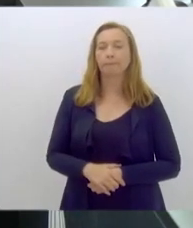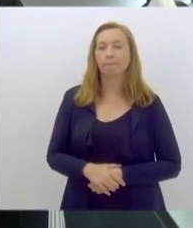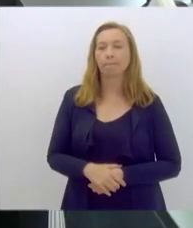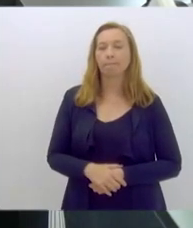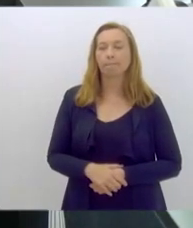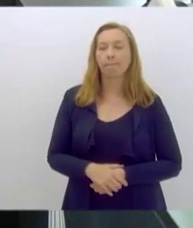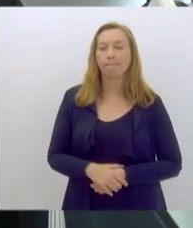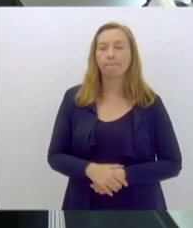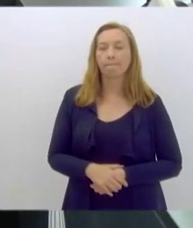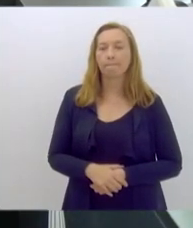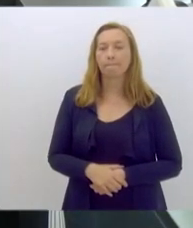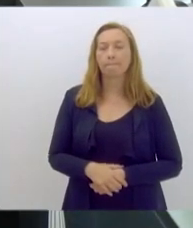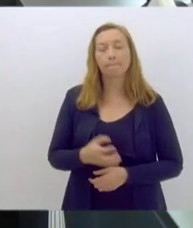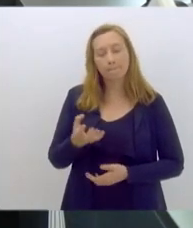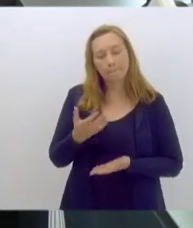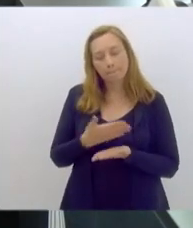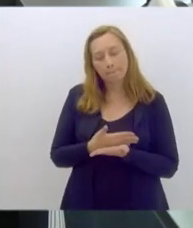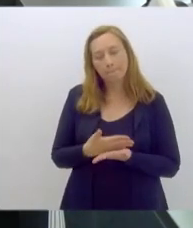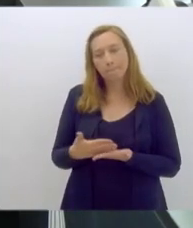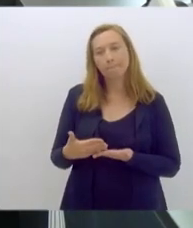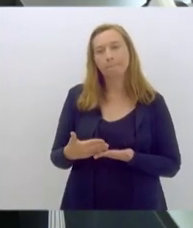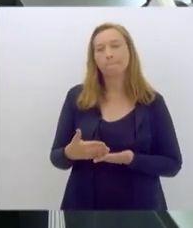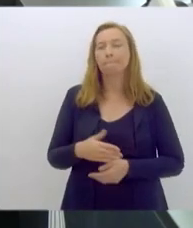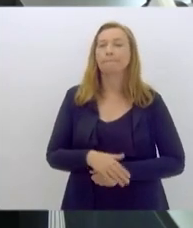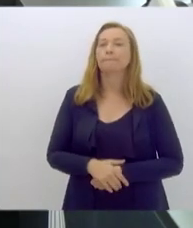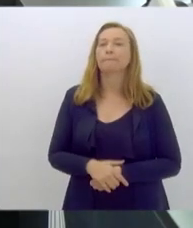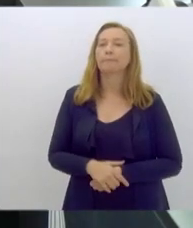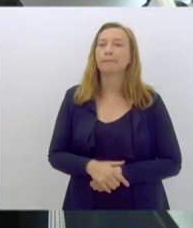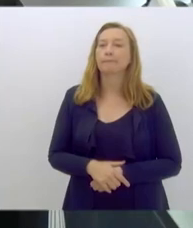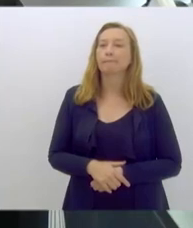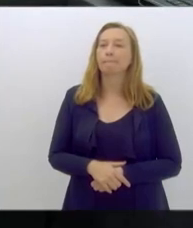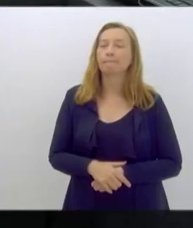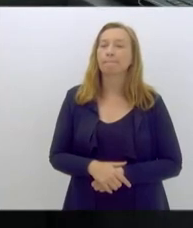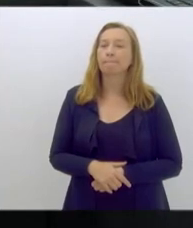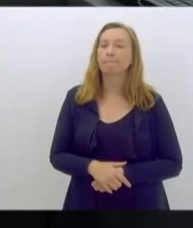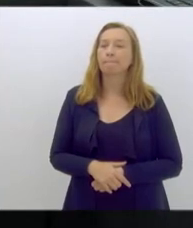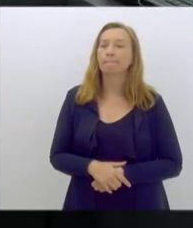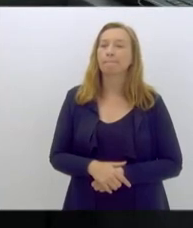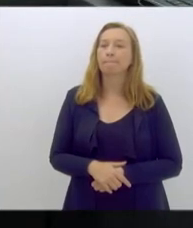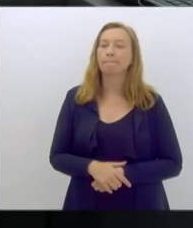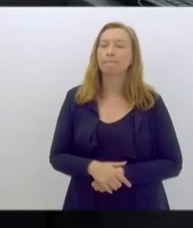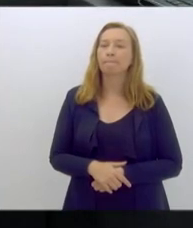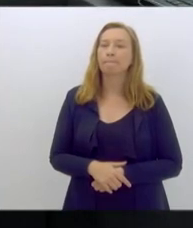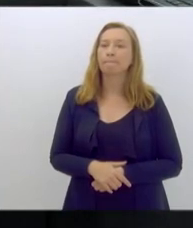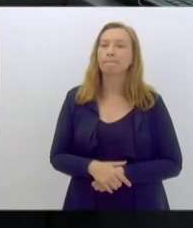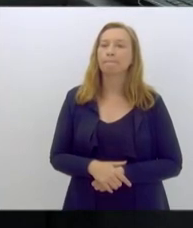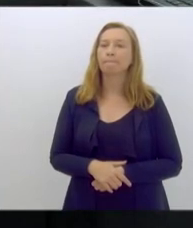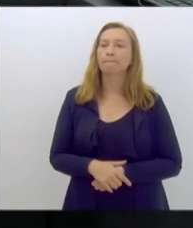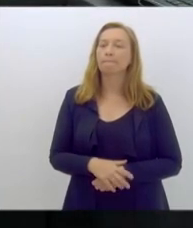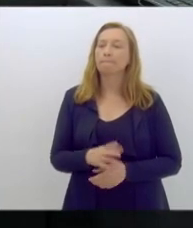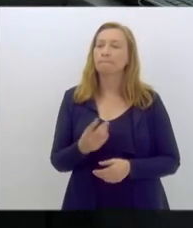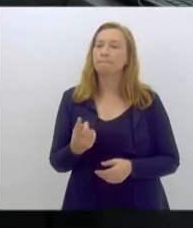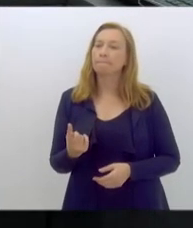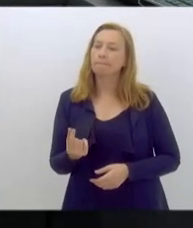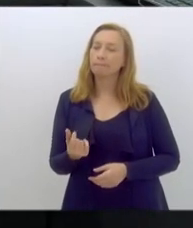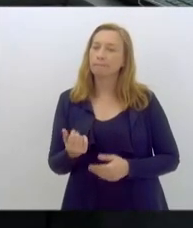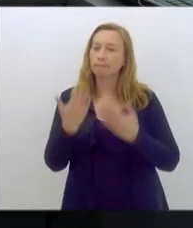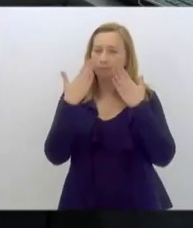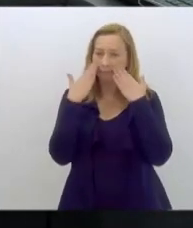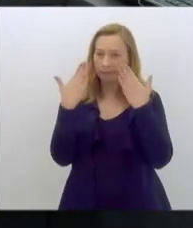eu queria iniciar com as simulações dos valores